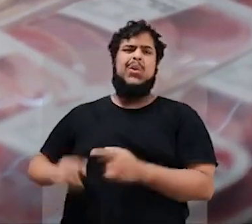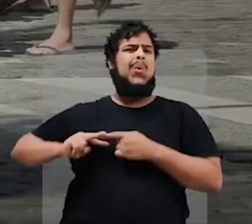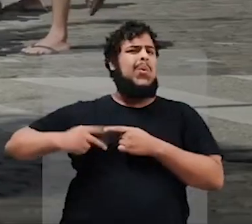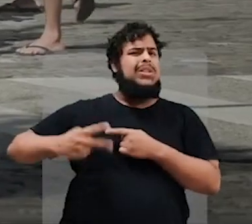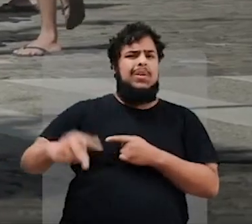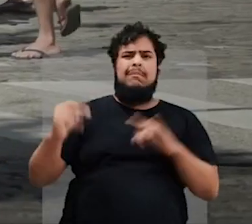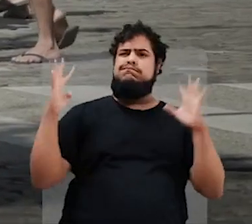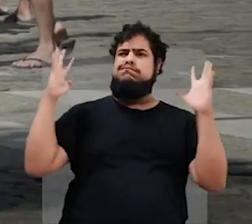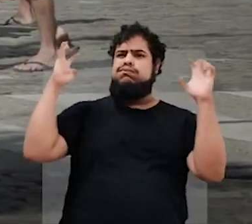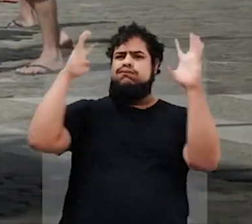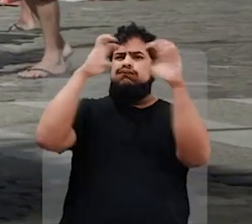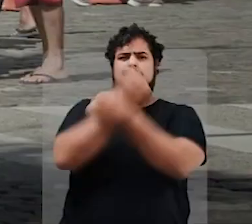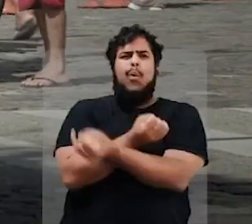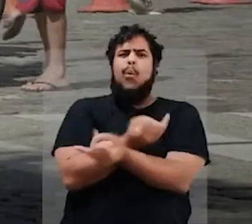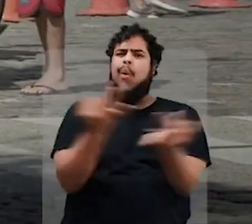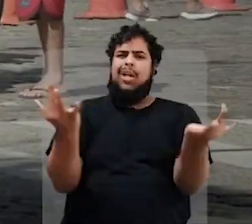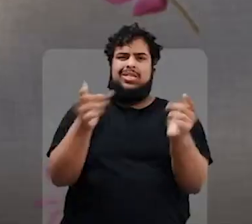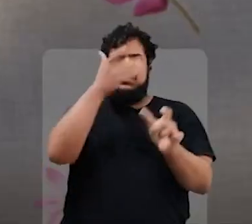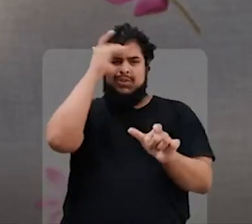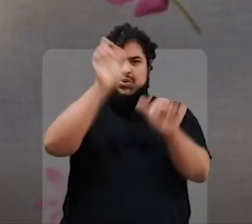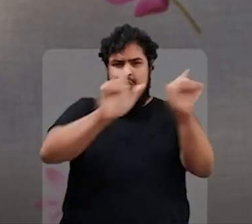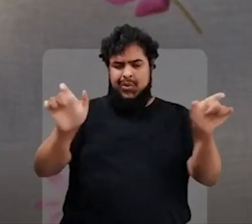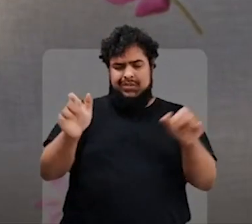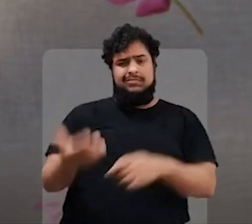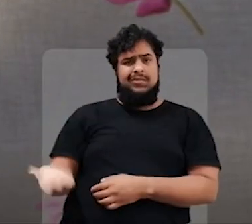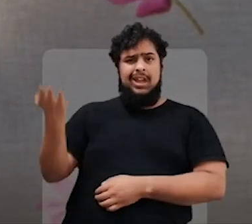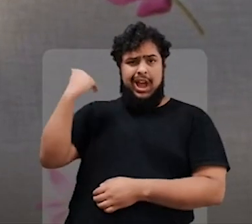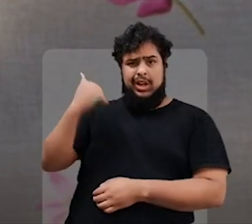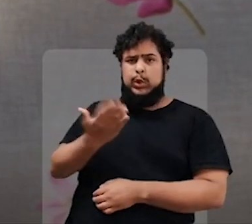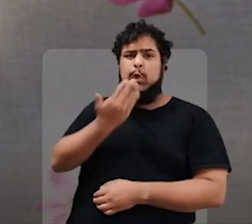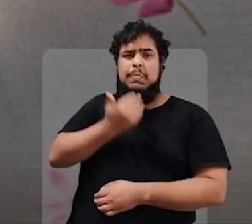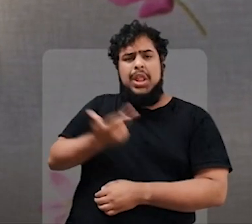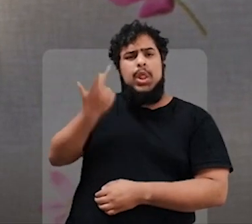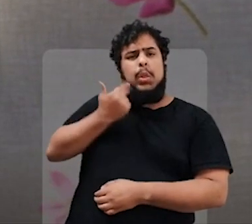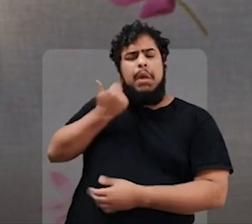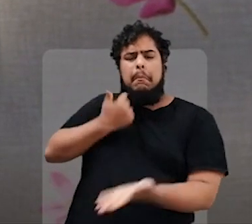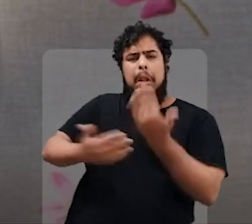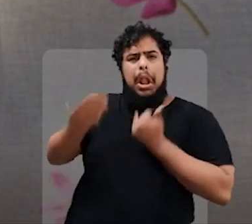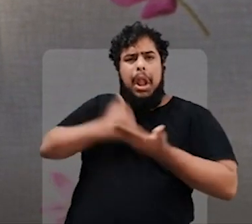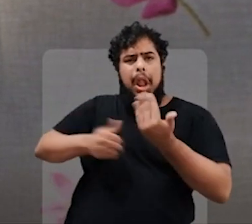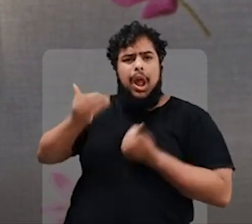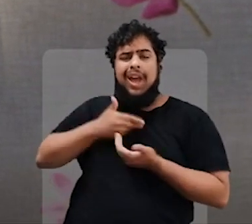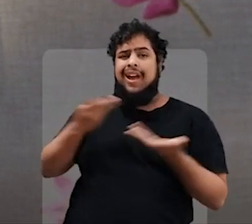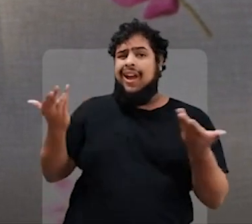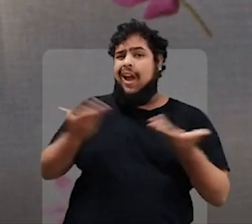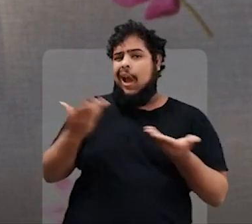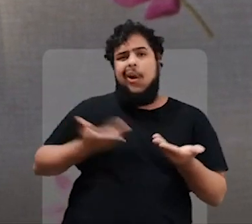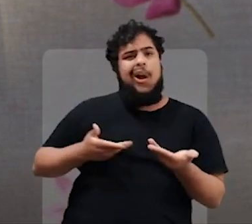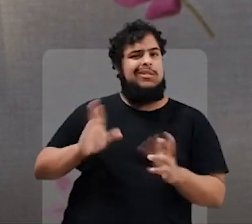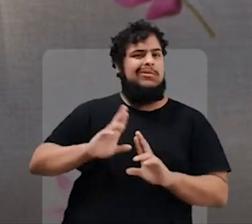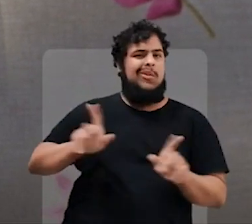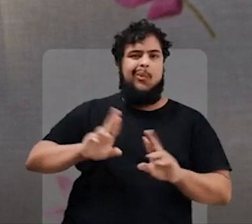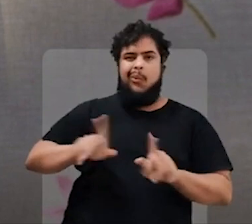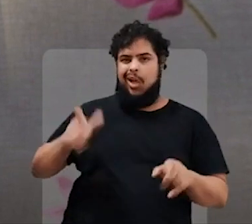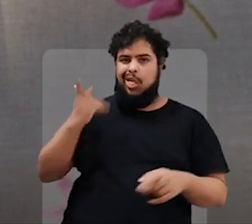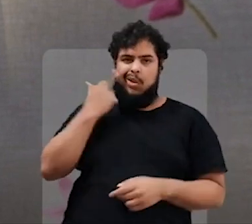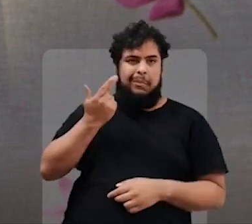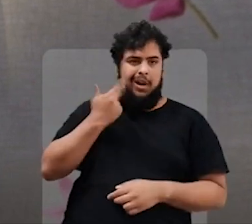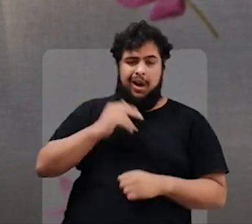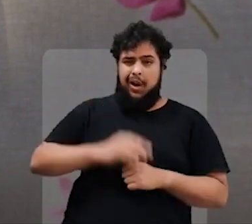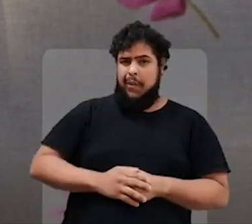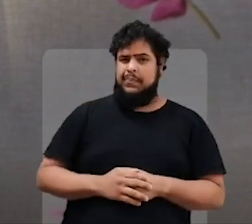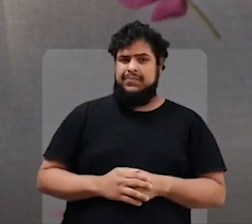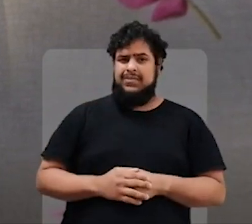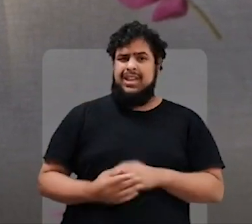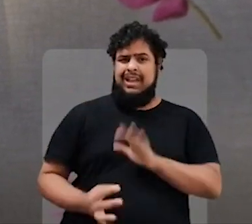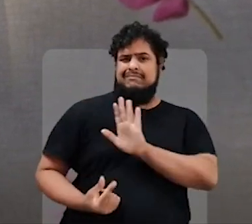sido duras para milhões de pessoas. O prato que era mais consumido no Brasil já não é mais.